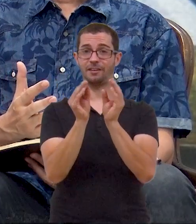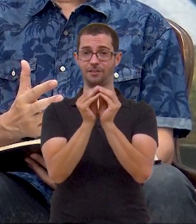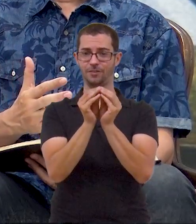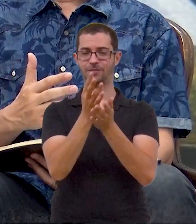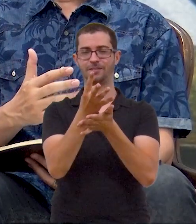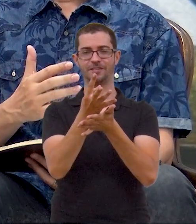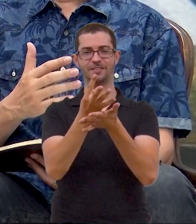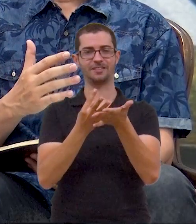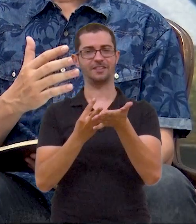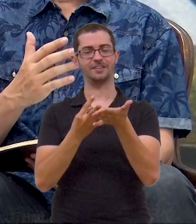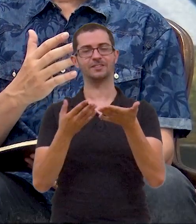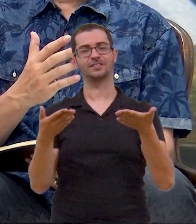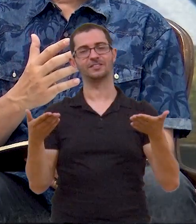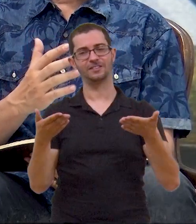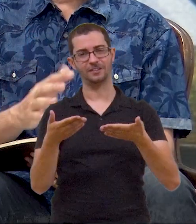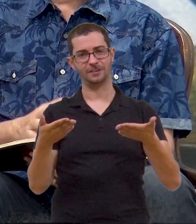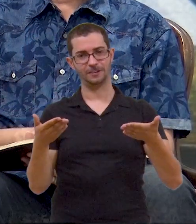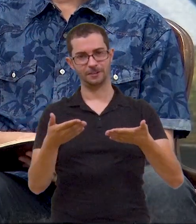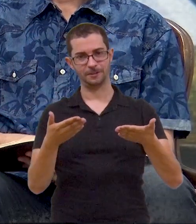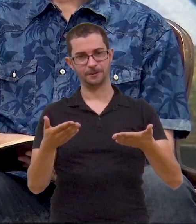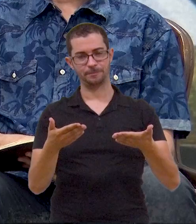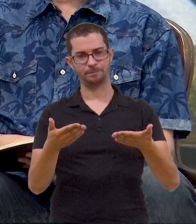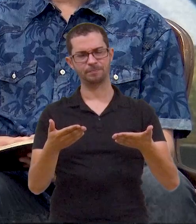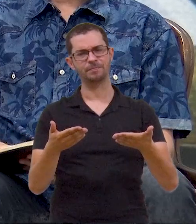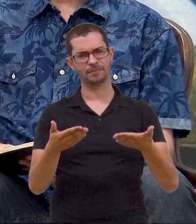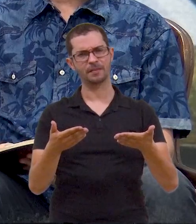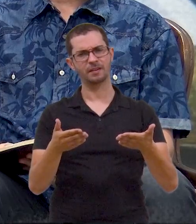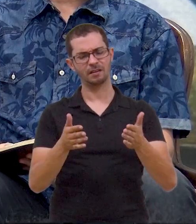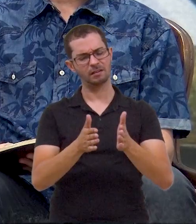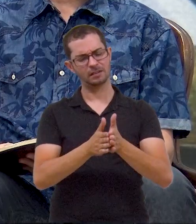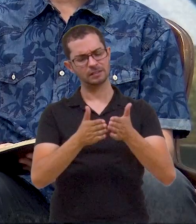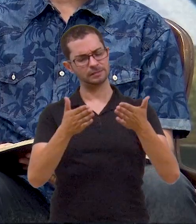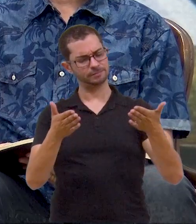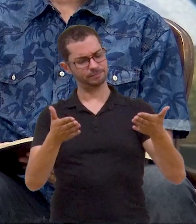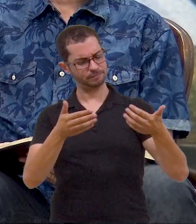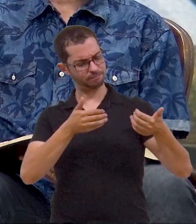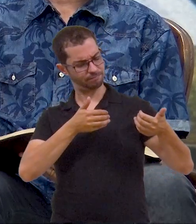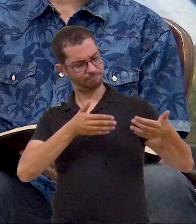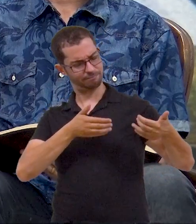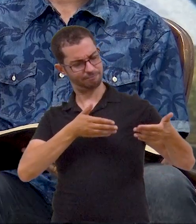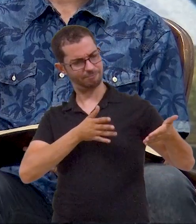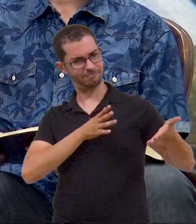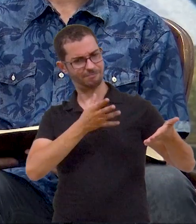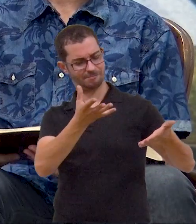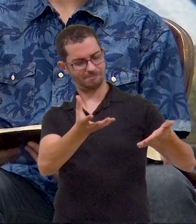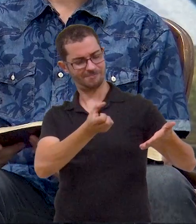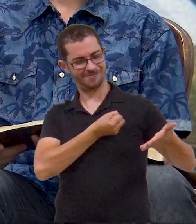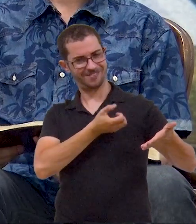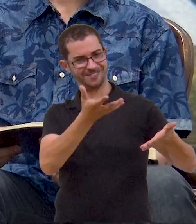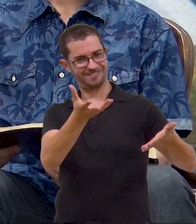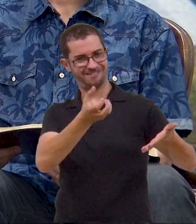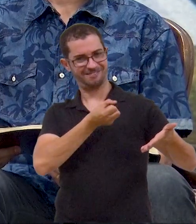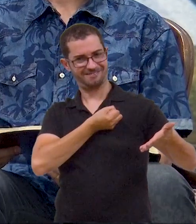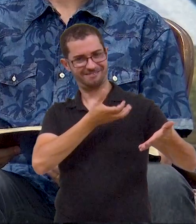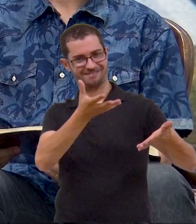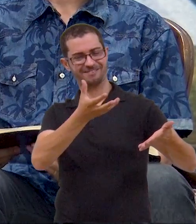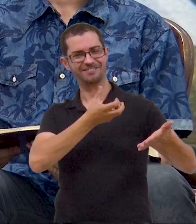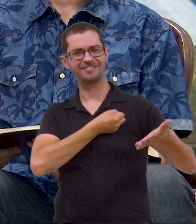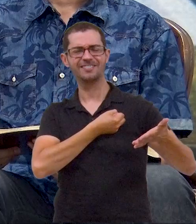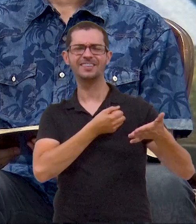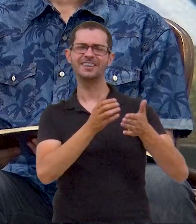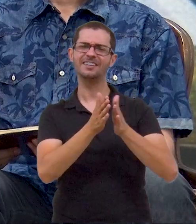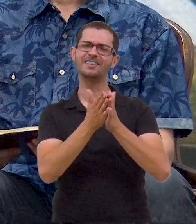e acolha a palavra de Deus no seu coração. Essa palavra de Deus é a verdade, é a